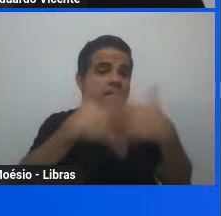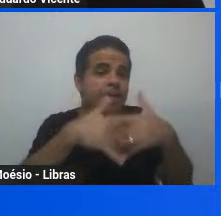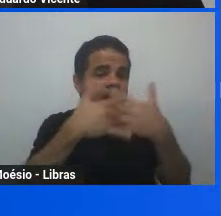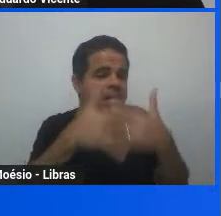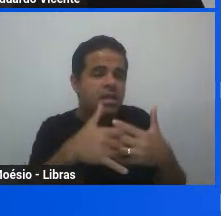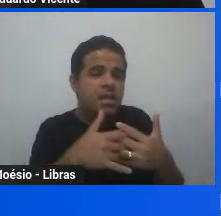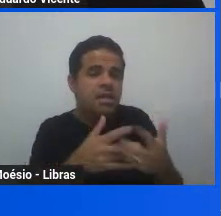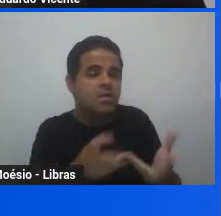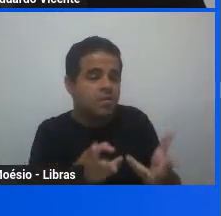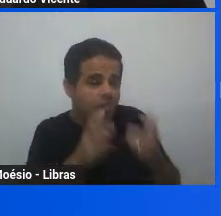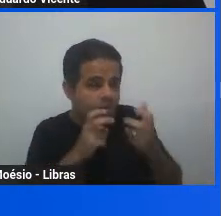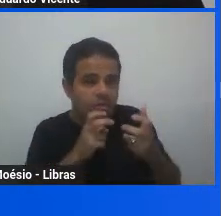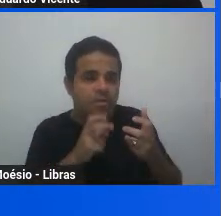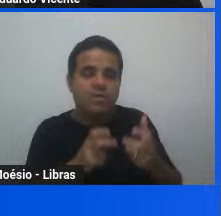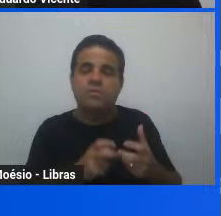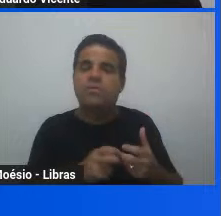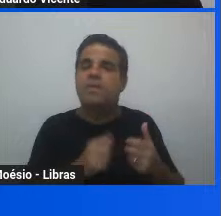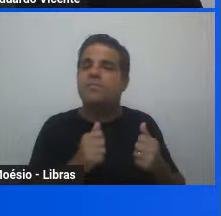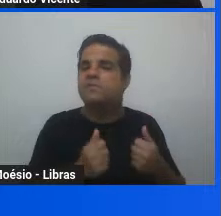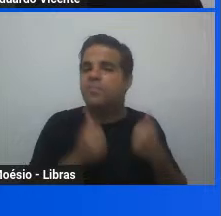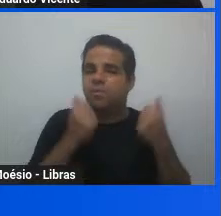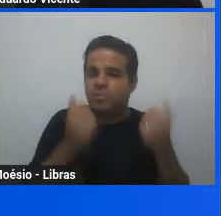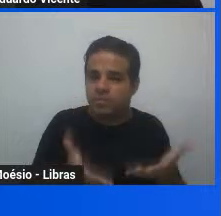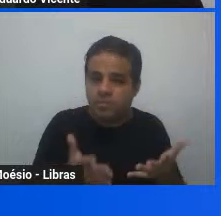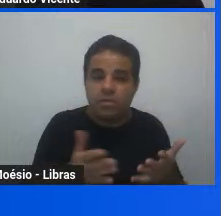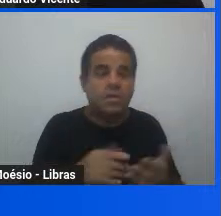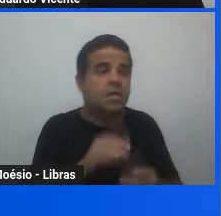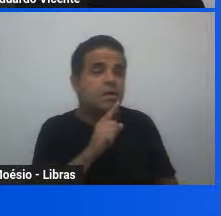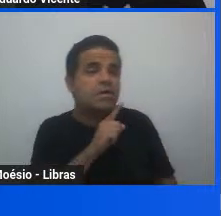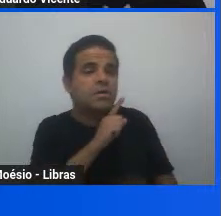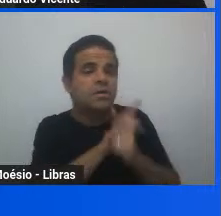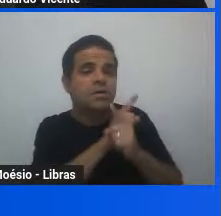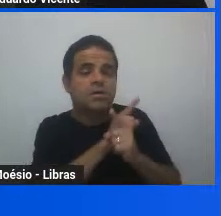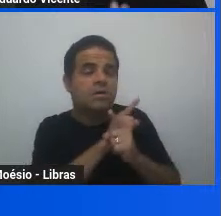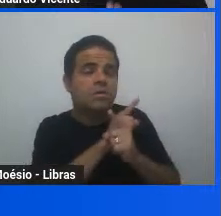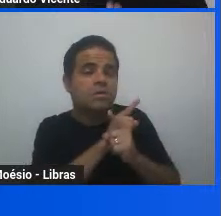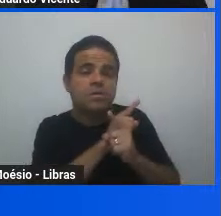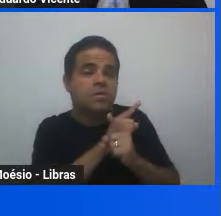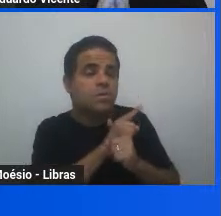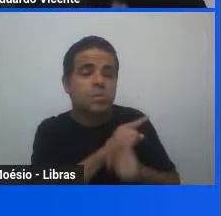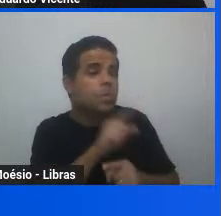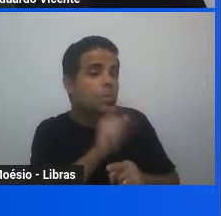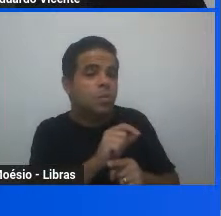identifica automaticamente o ritmo da vítima. Ele só vai disparar o